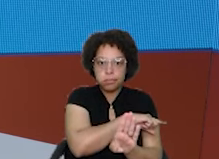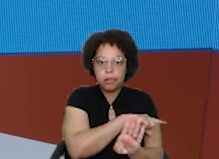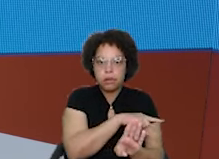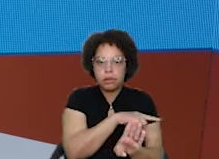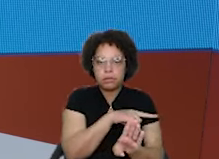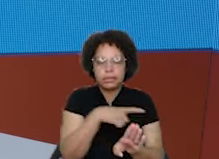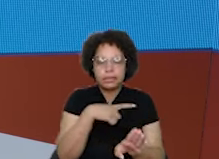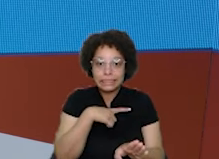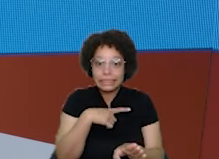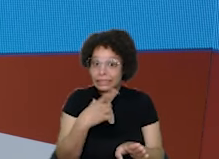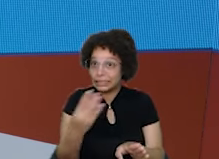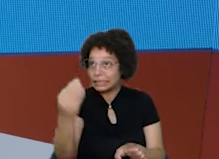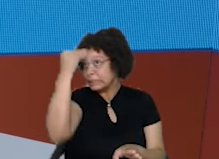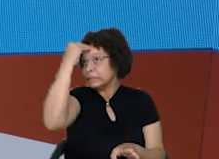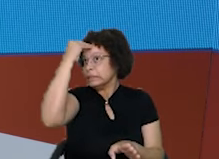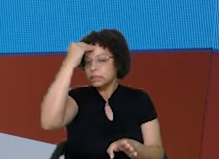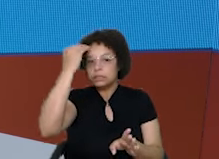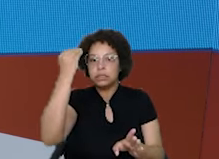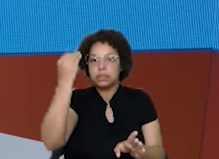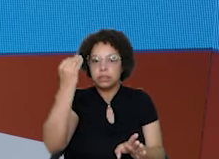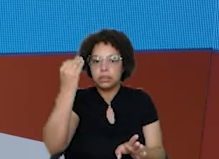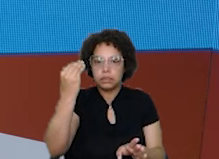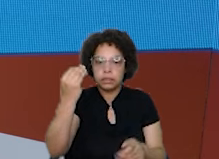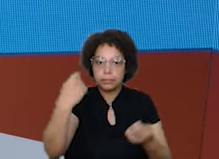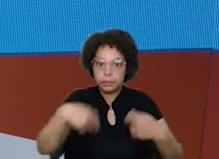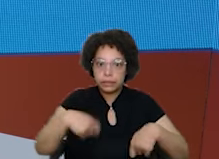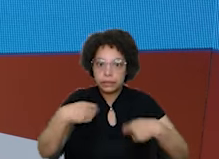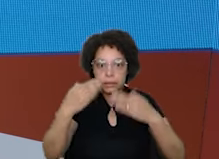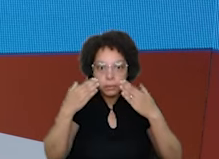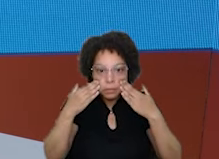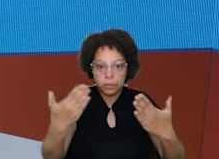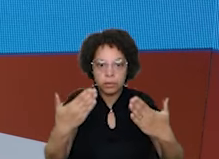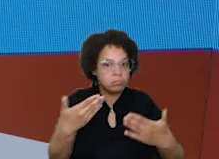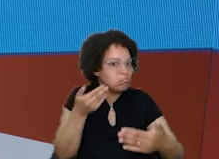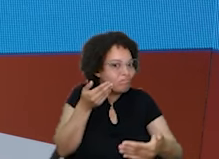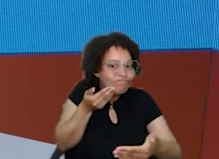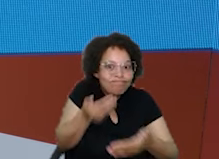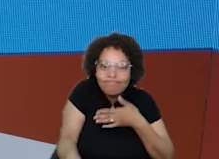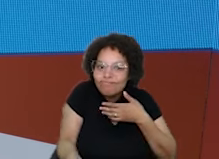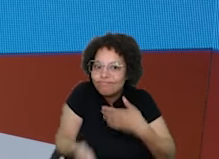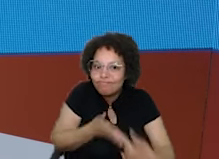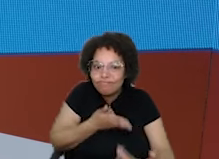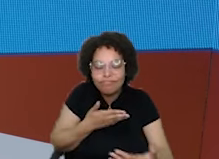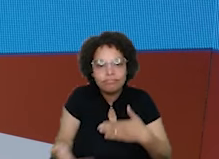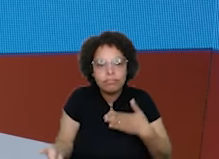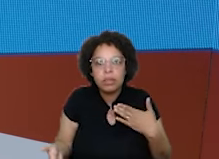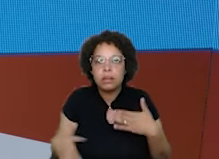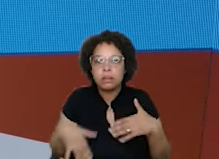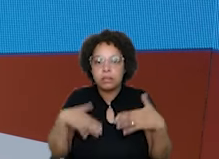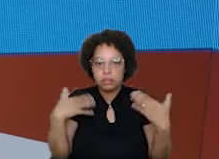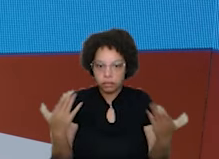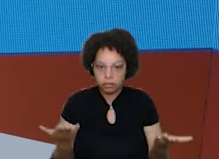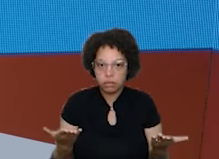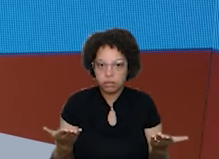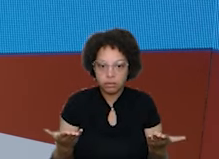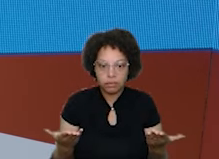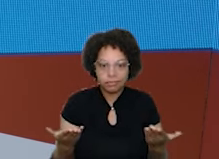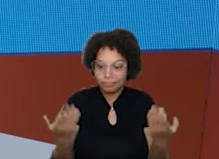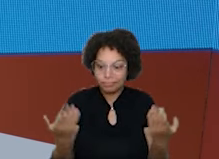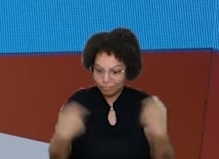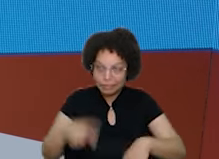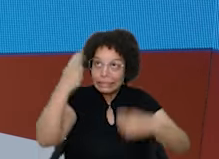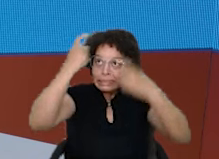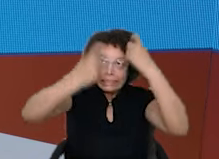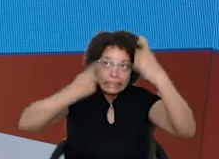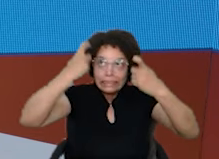cabeça de que você tem que aparecer a Qualquer Custo e e não precisa se preocupar tanto